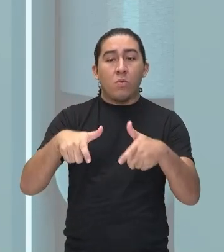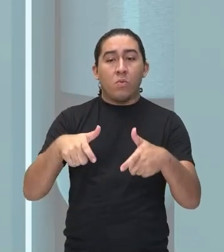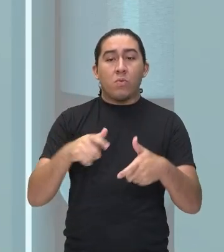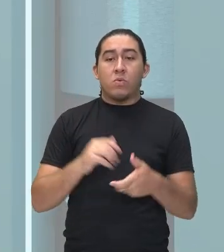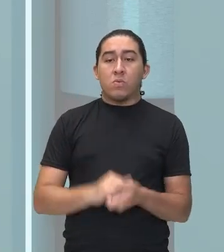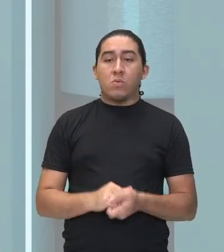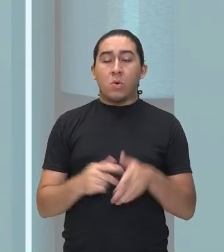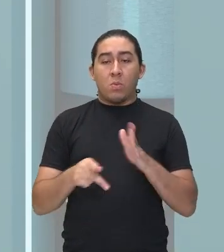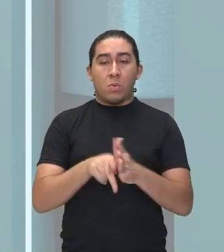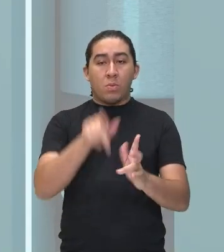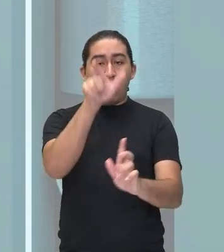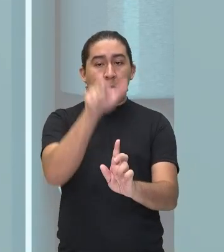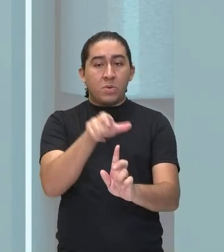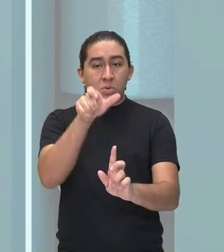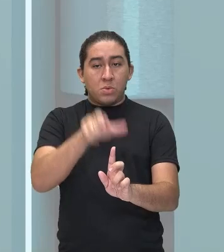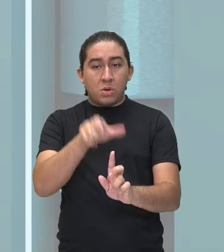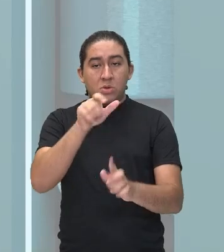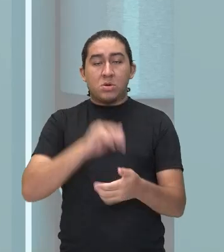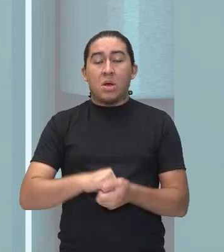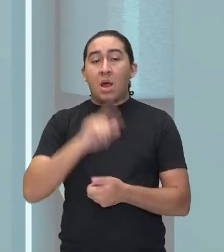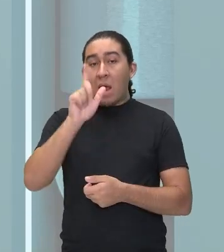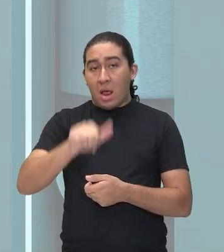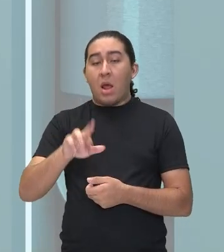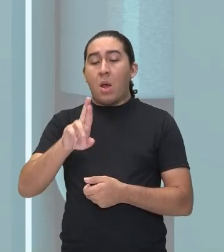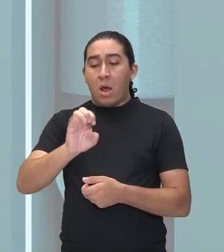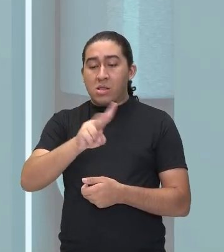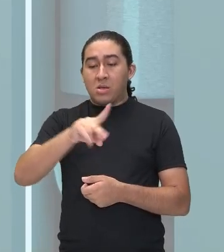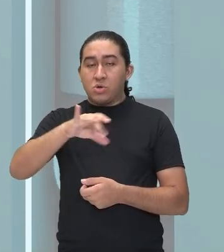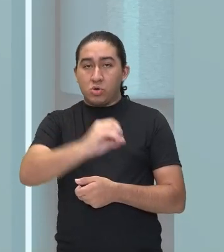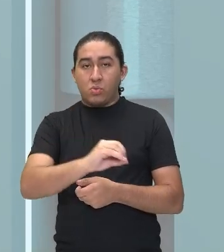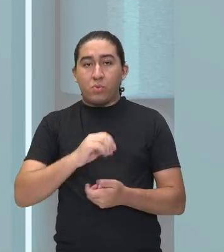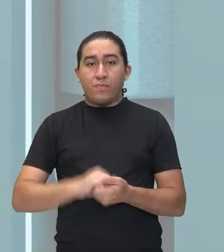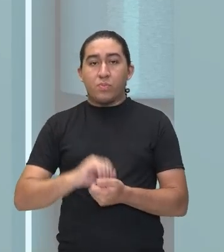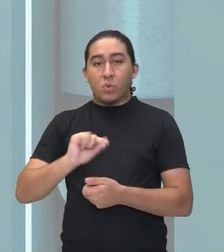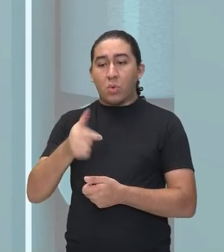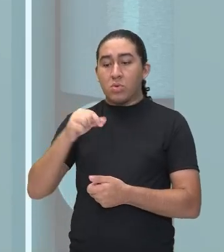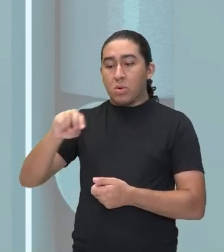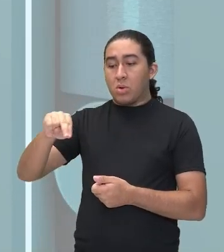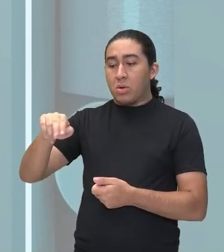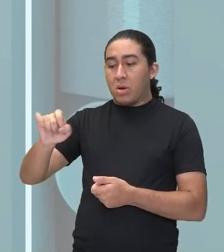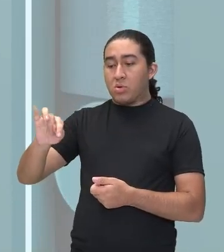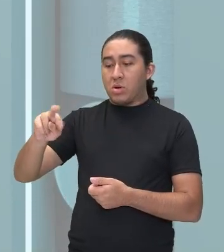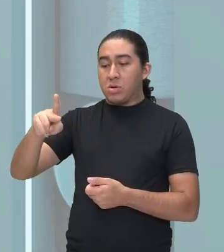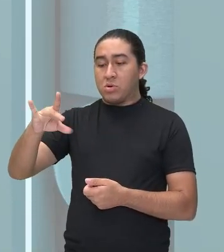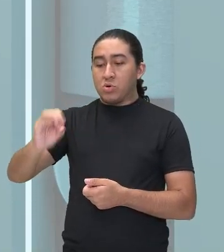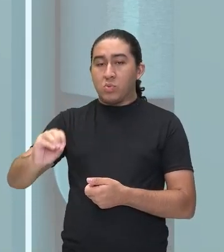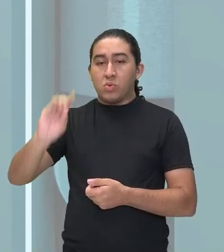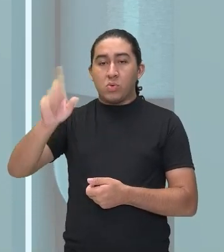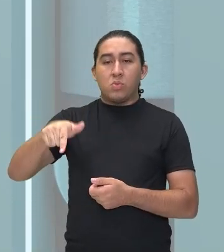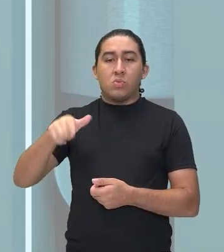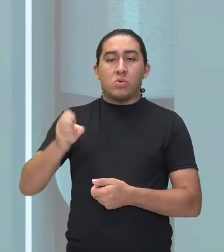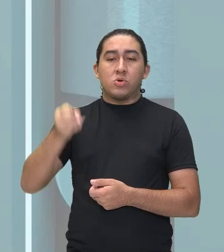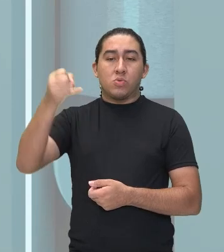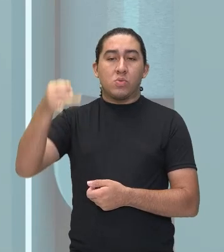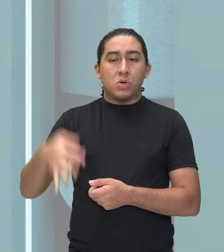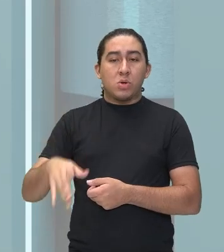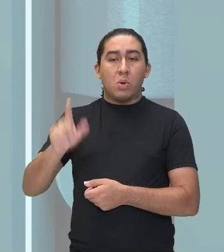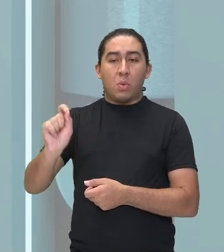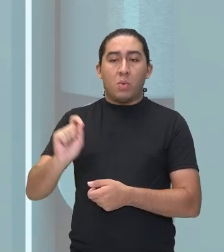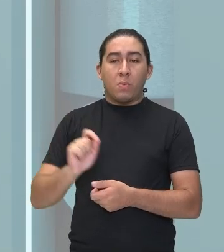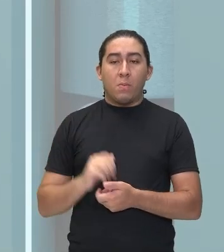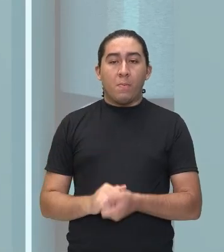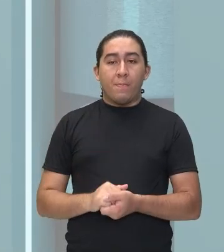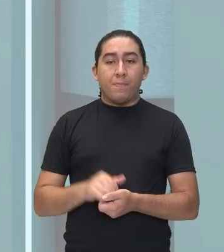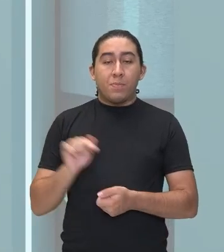da personagem. Isto é o realismo. Já o naturalismo, ele vai mostrar que